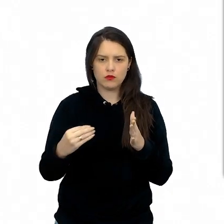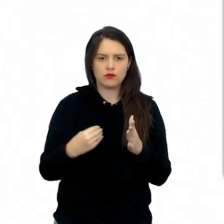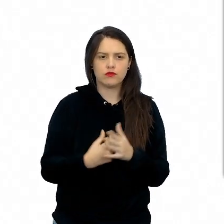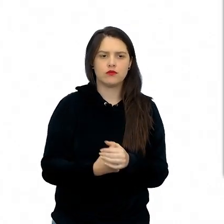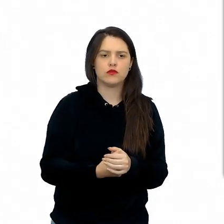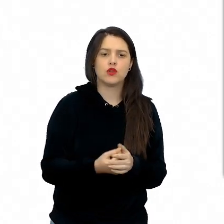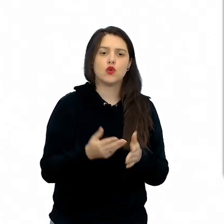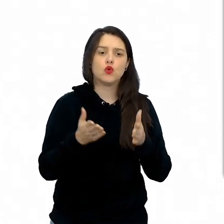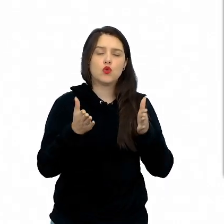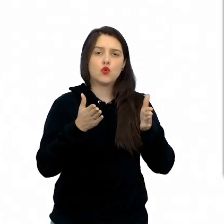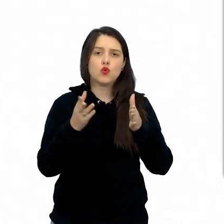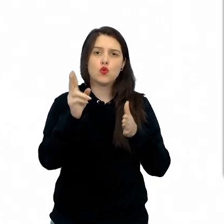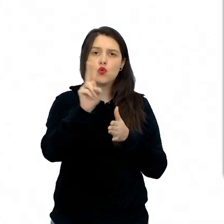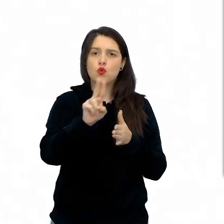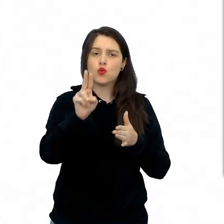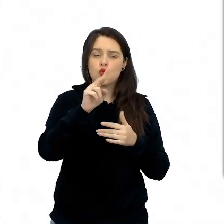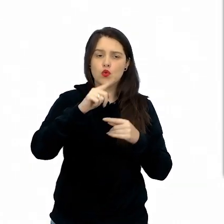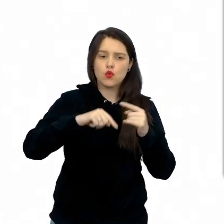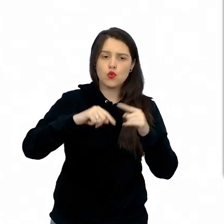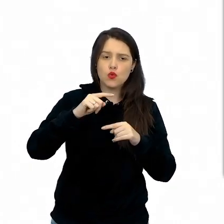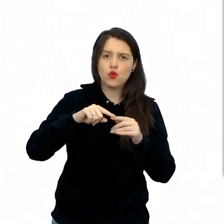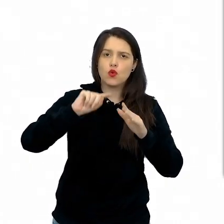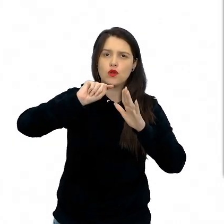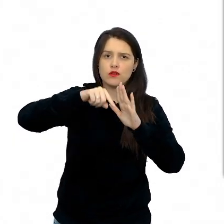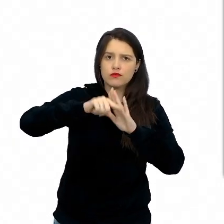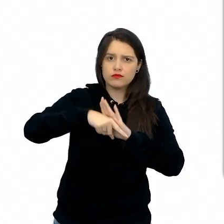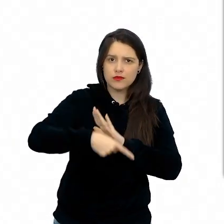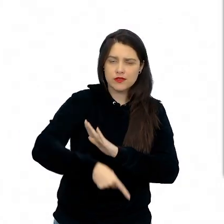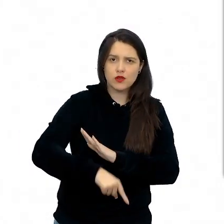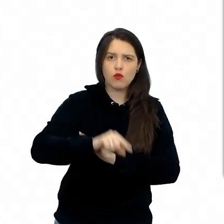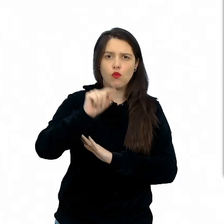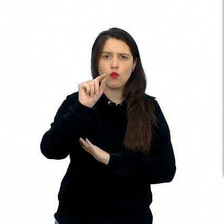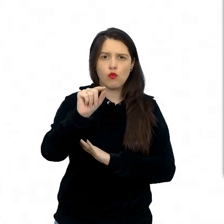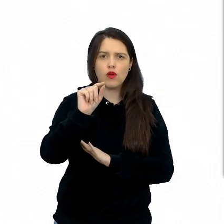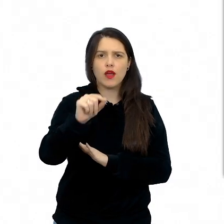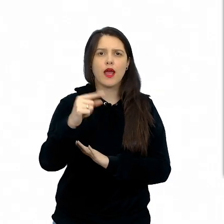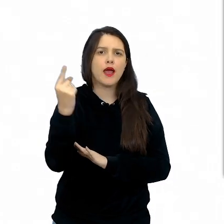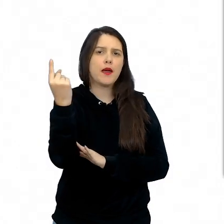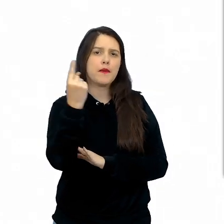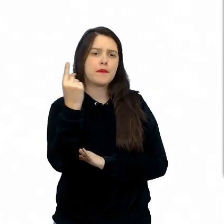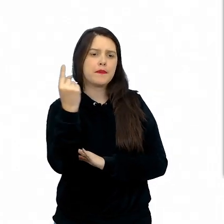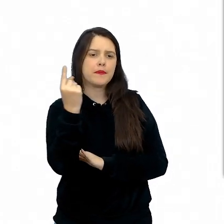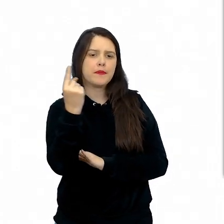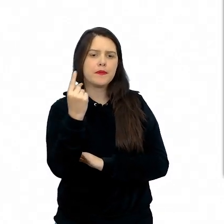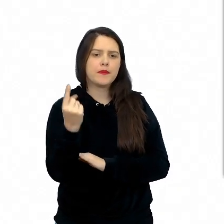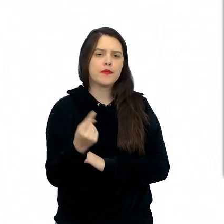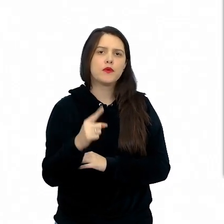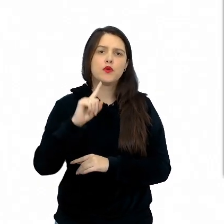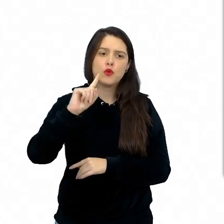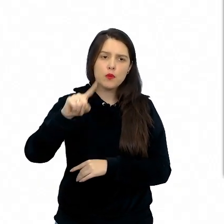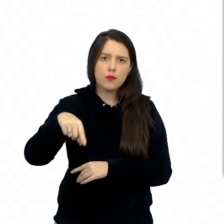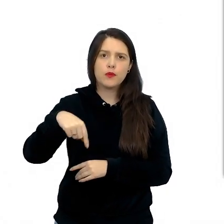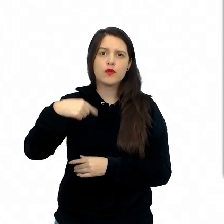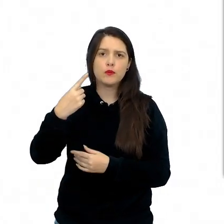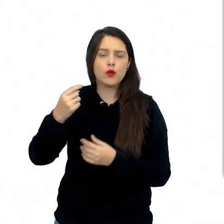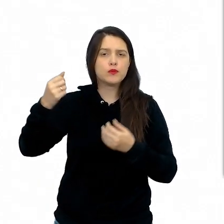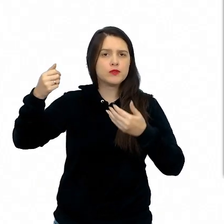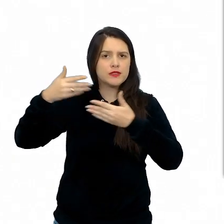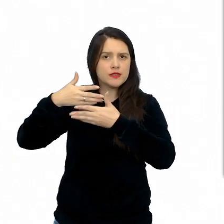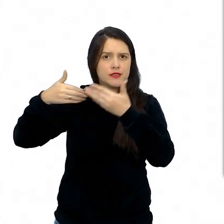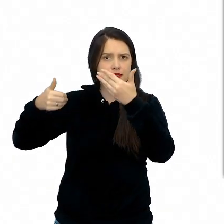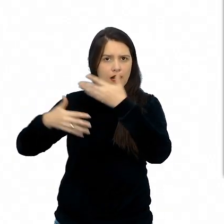Os nossos objetivos para essa formação B serão apresentados aí no próximo